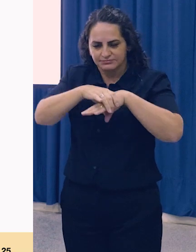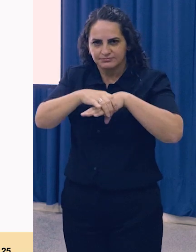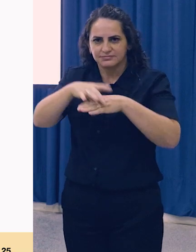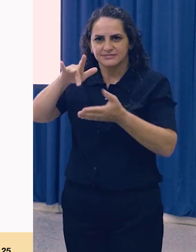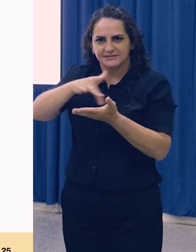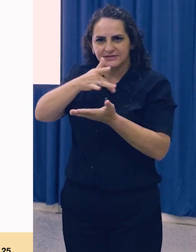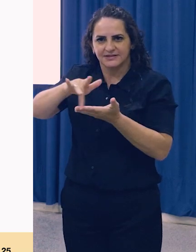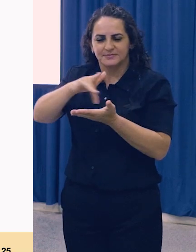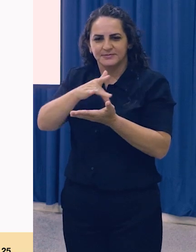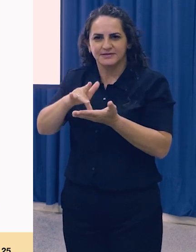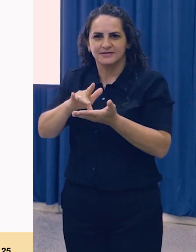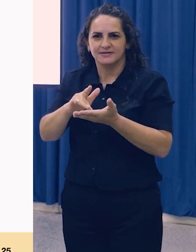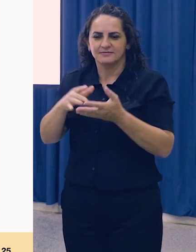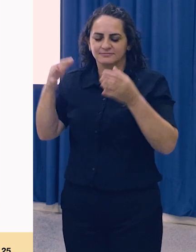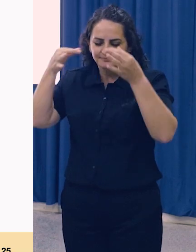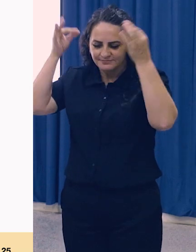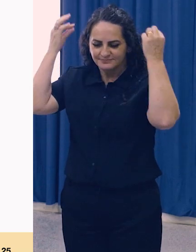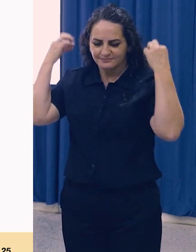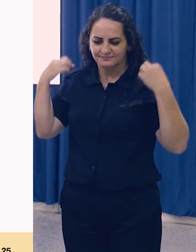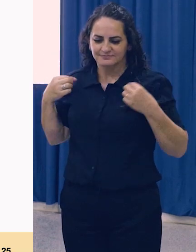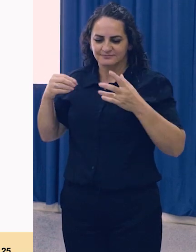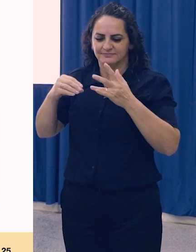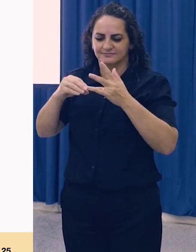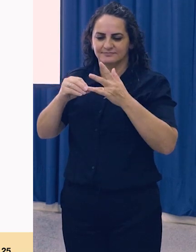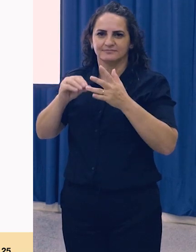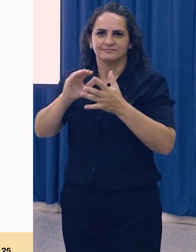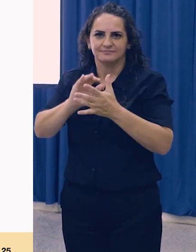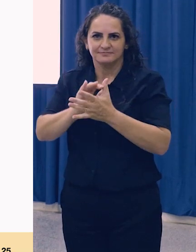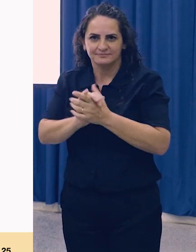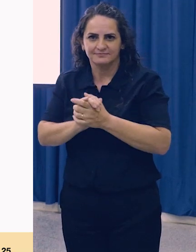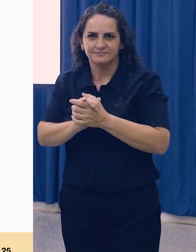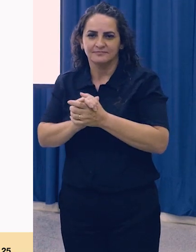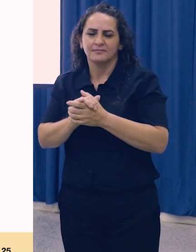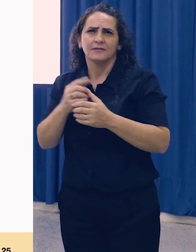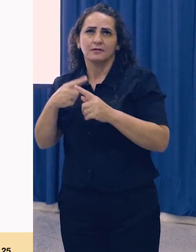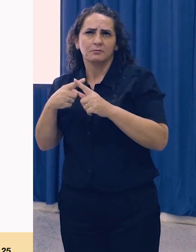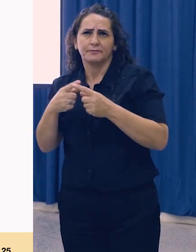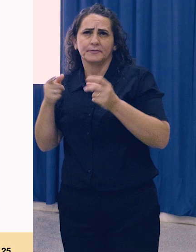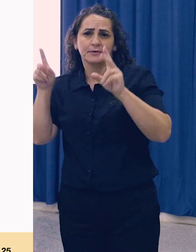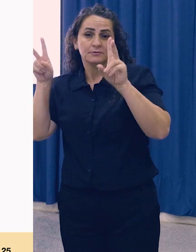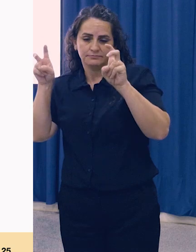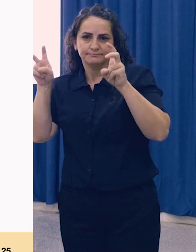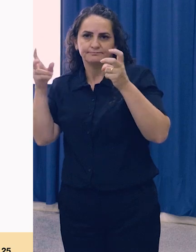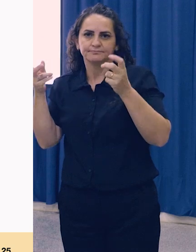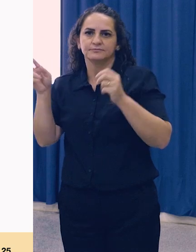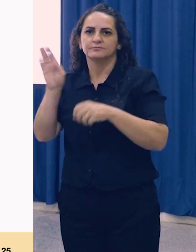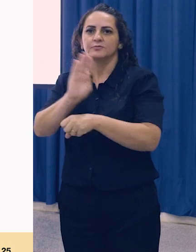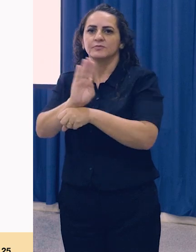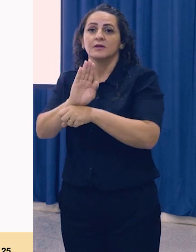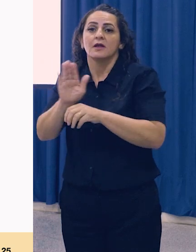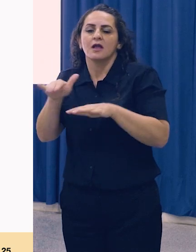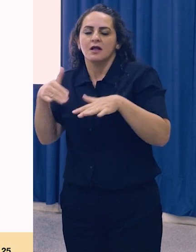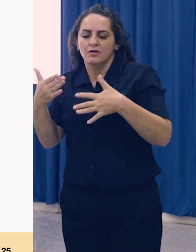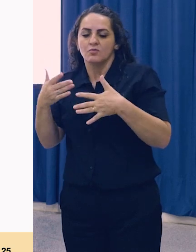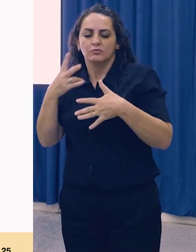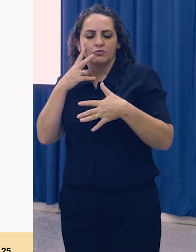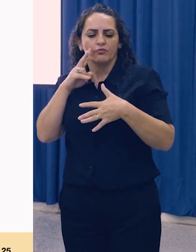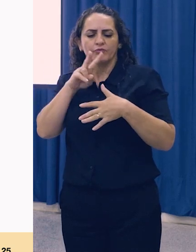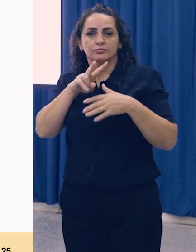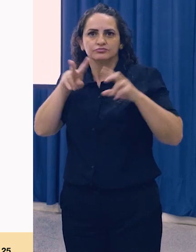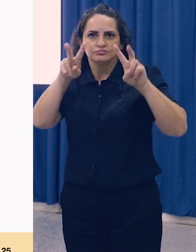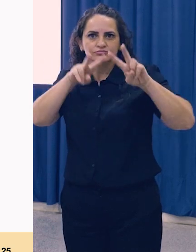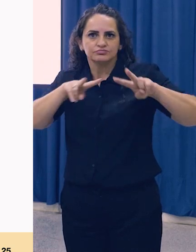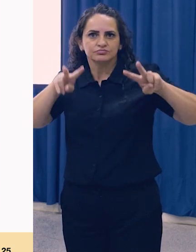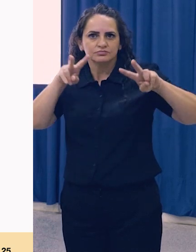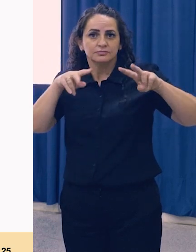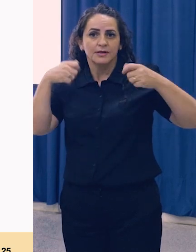sapatilha, véu de noiva, porque, enfim, tem a ver com a temática do filme. Quando eu pego aquela tabela, eu consigo ver exatamente